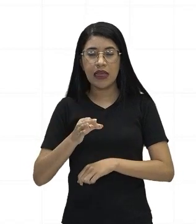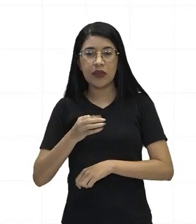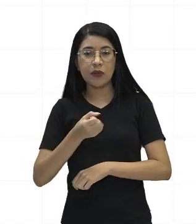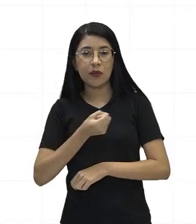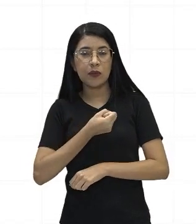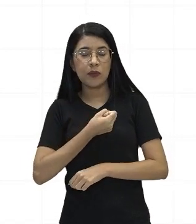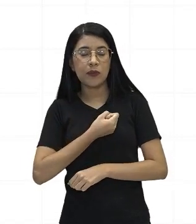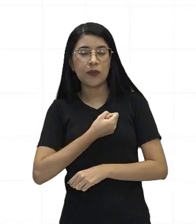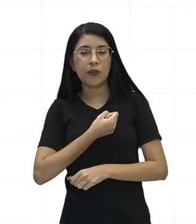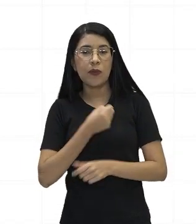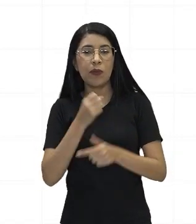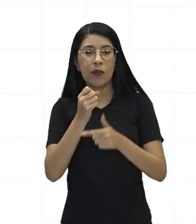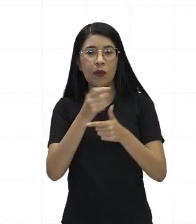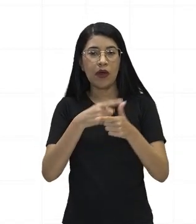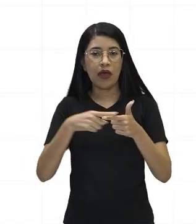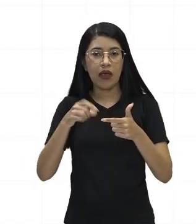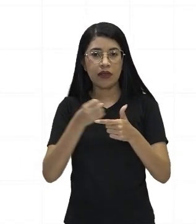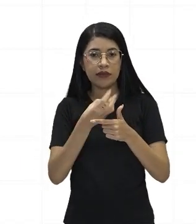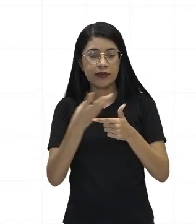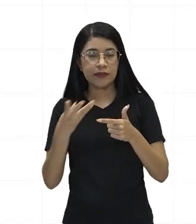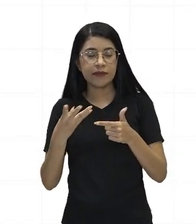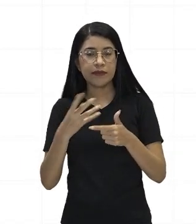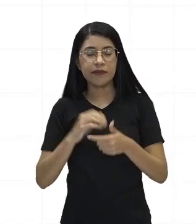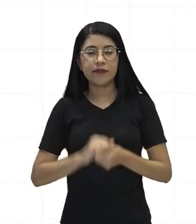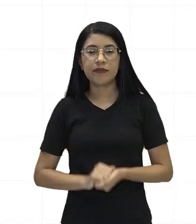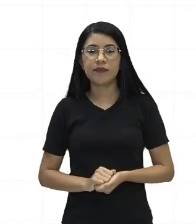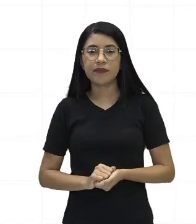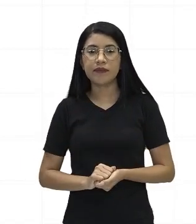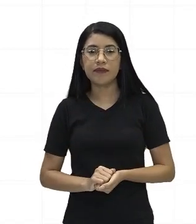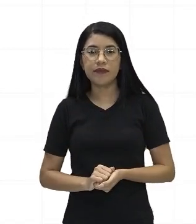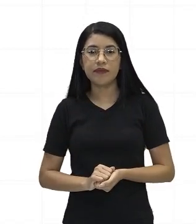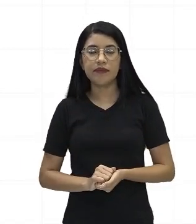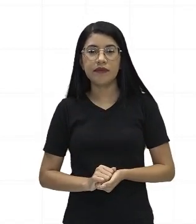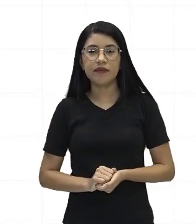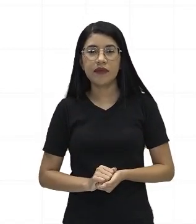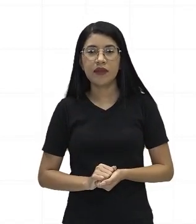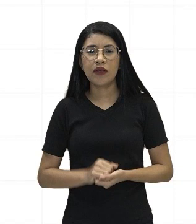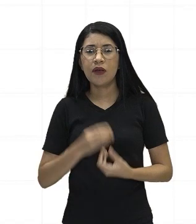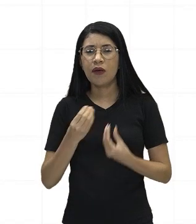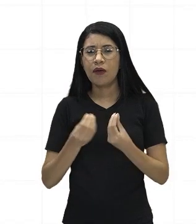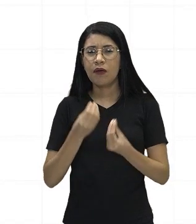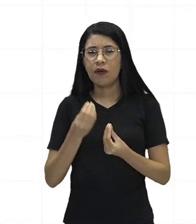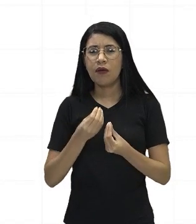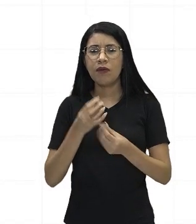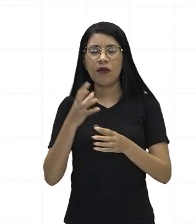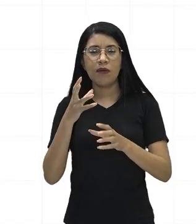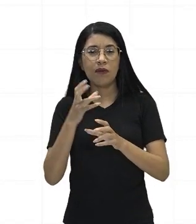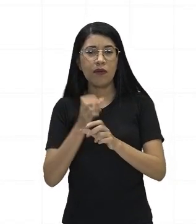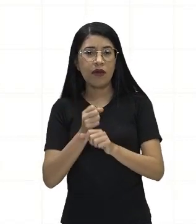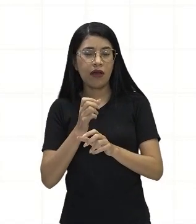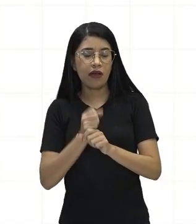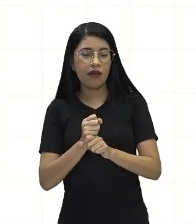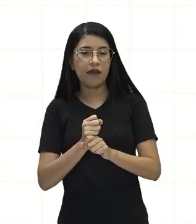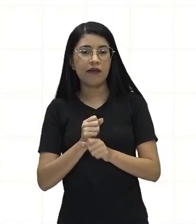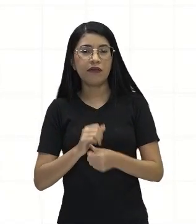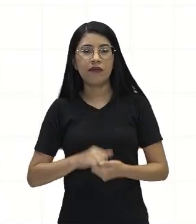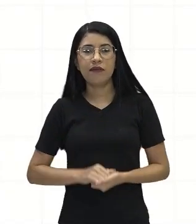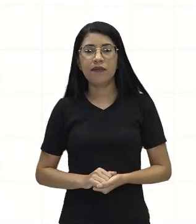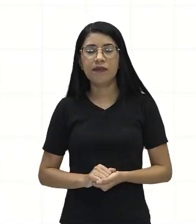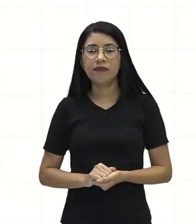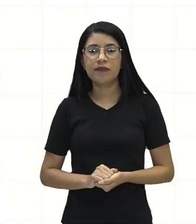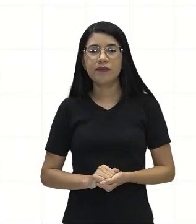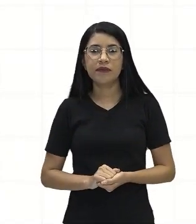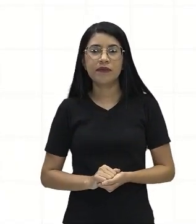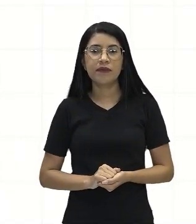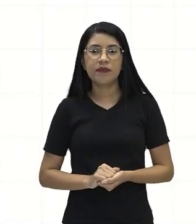número racional, certo? Olha só, vamos ver o que acontece nesse caso. Então,